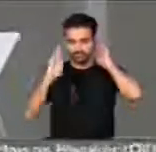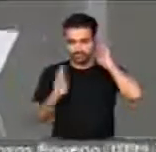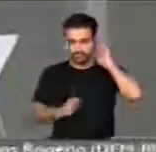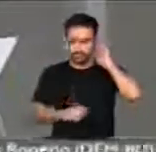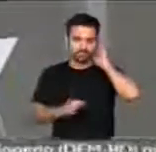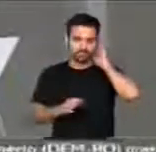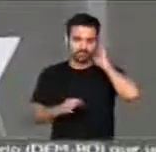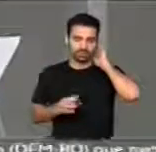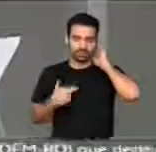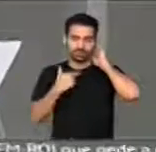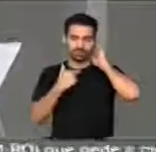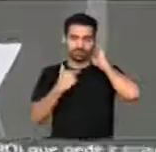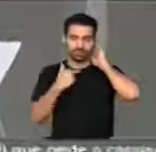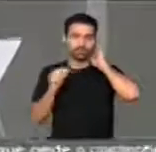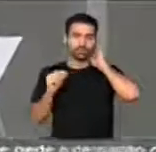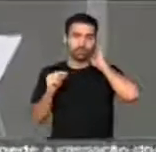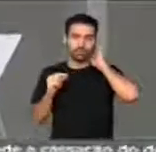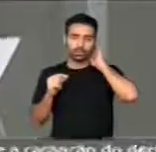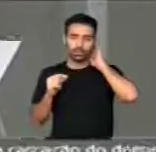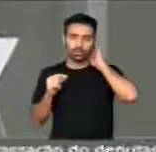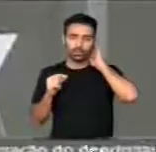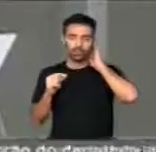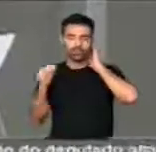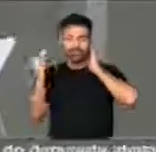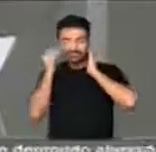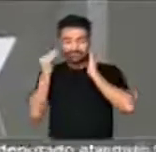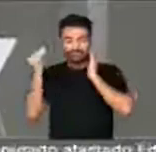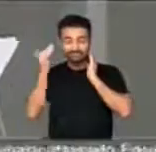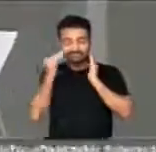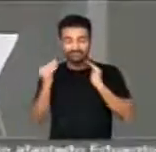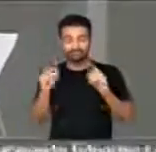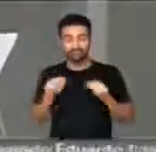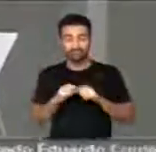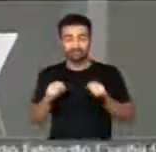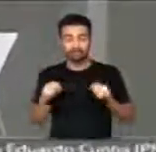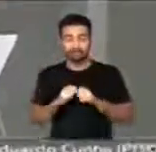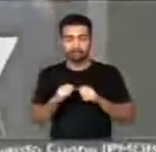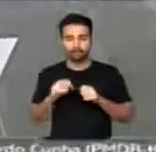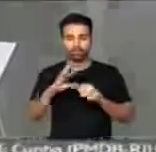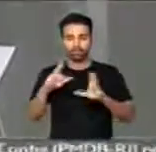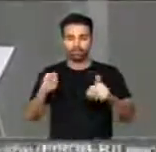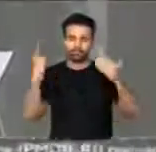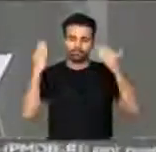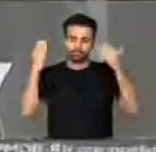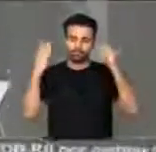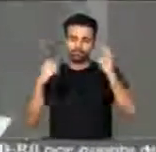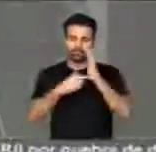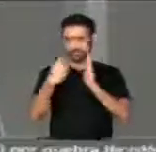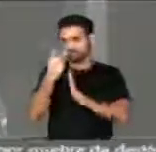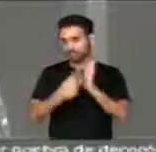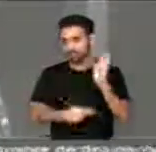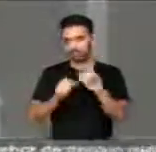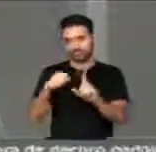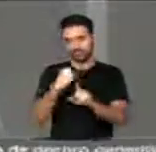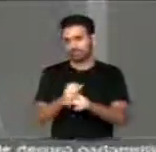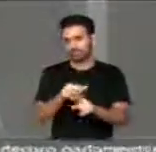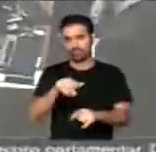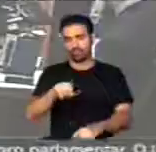pela tortuosa e insensível tentativa de lançar desconfiança sobre os programas sociais. Muito obrigado.